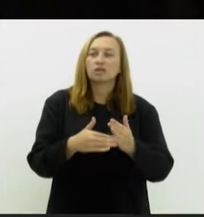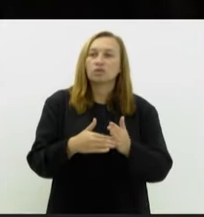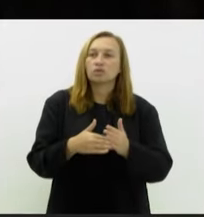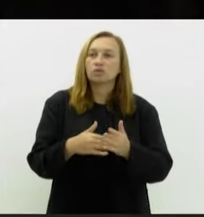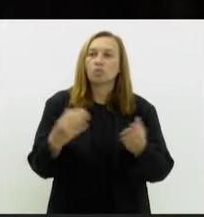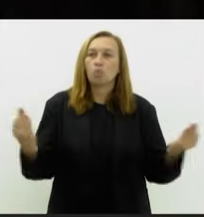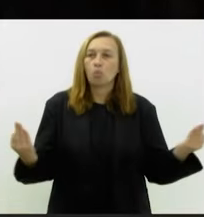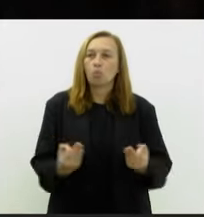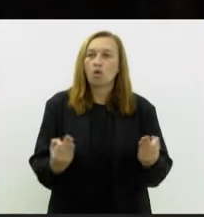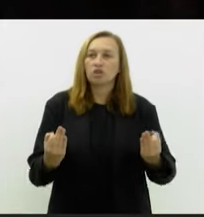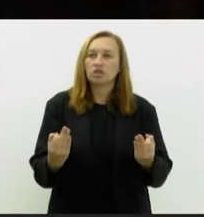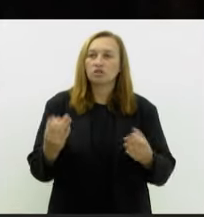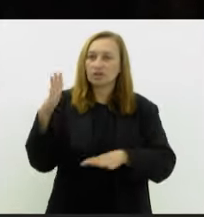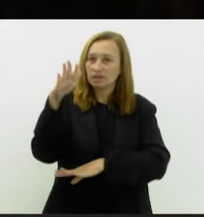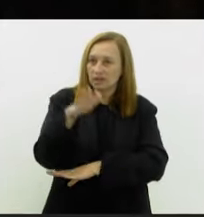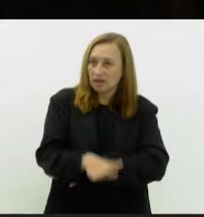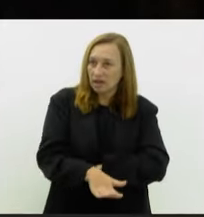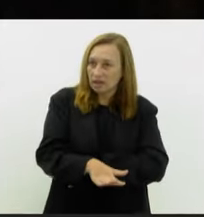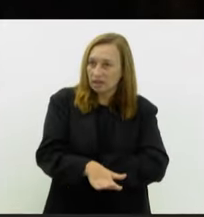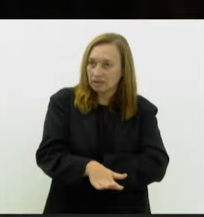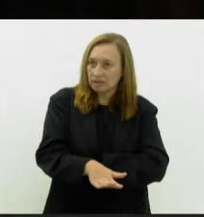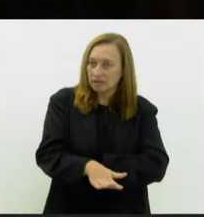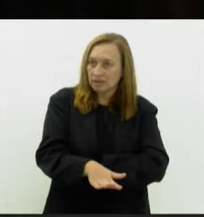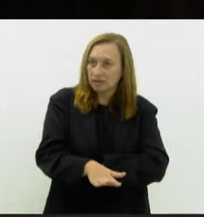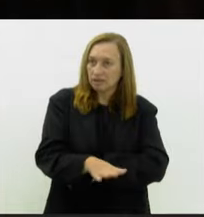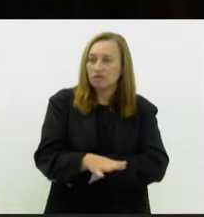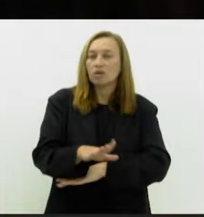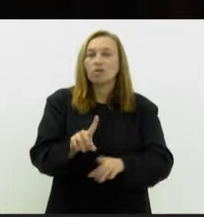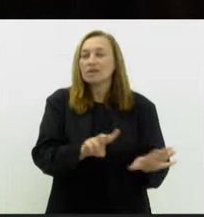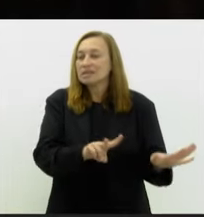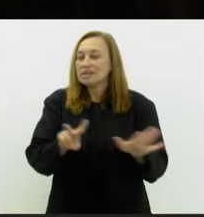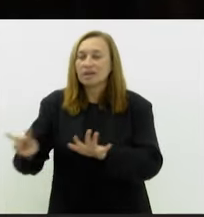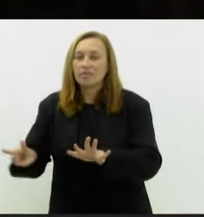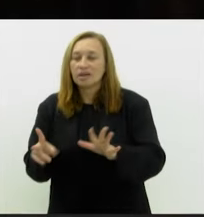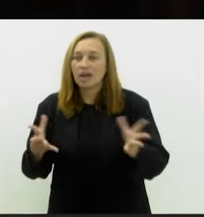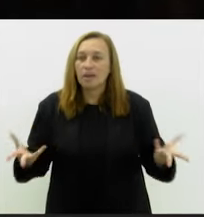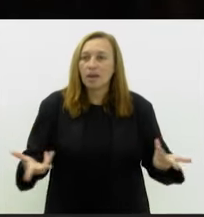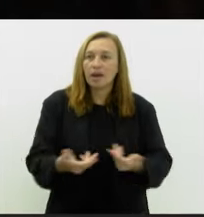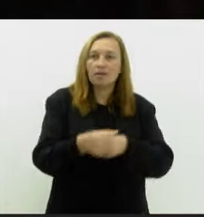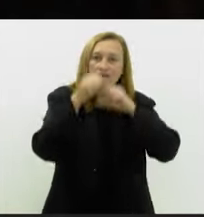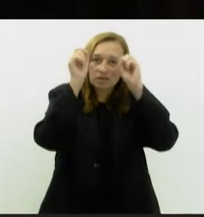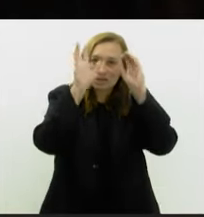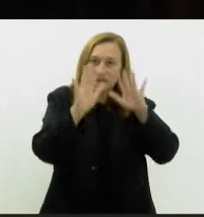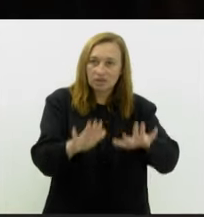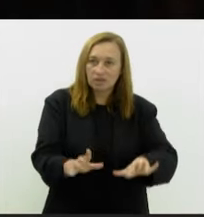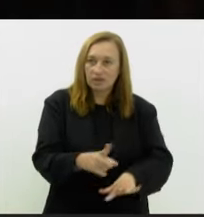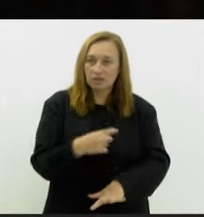ótima tarde e que possamos ter uma semana muito abençoada.